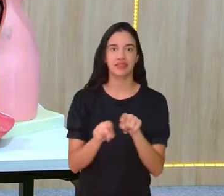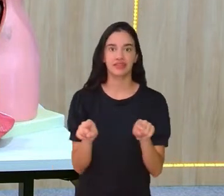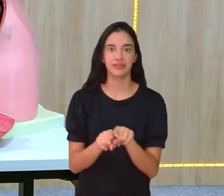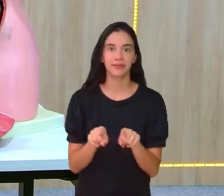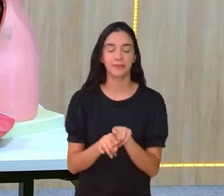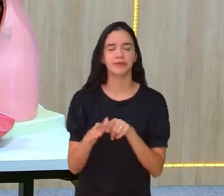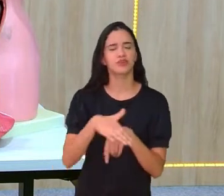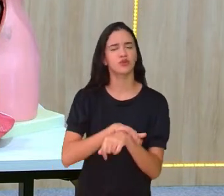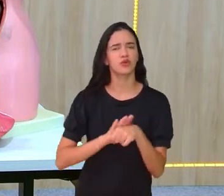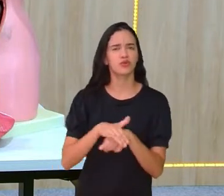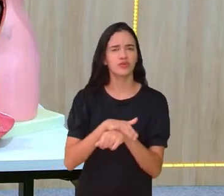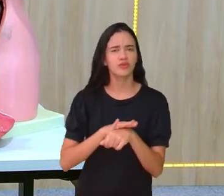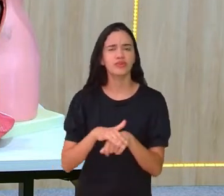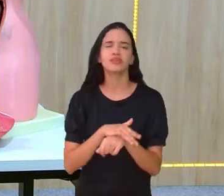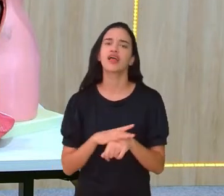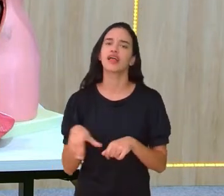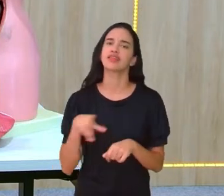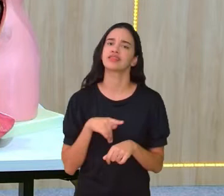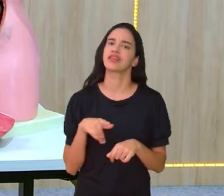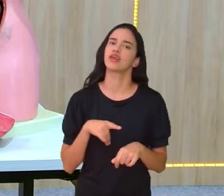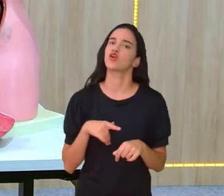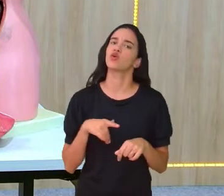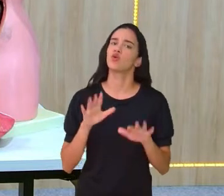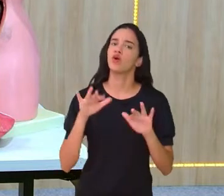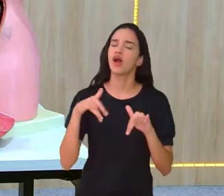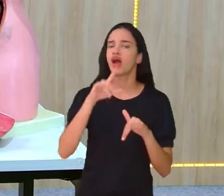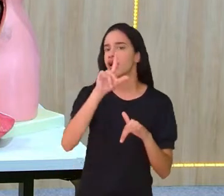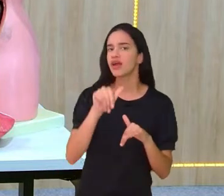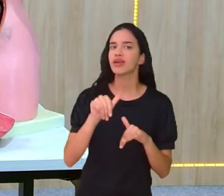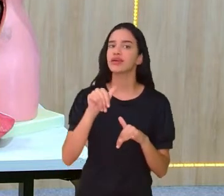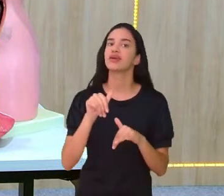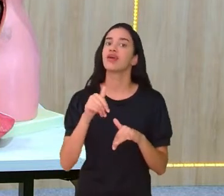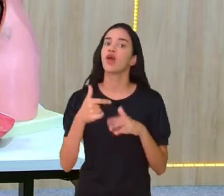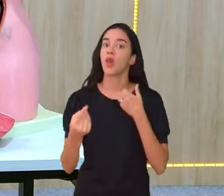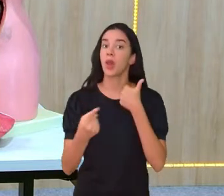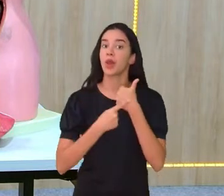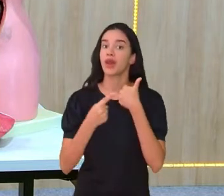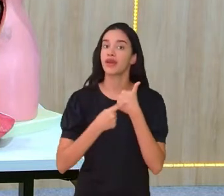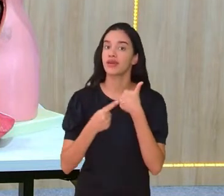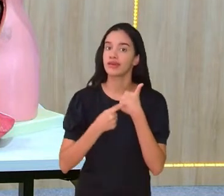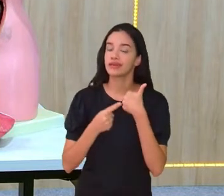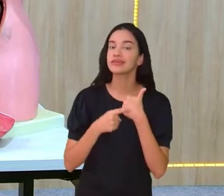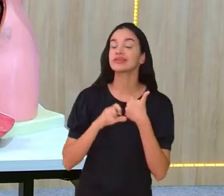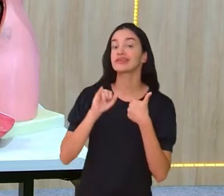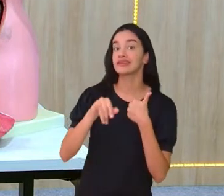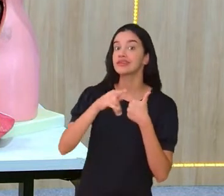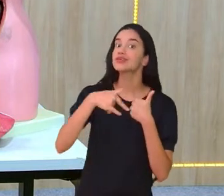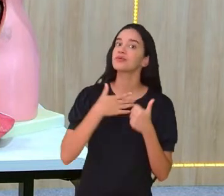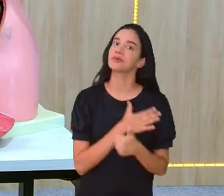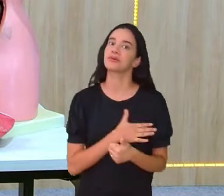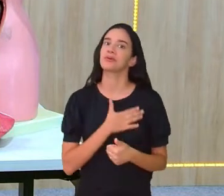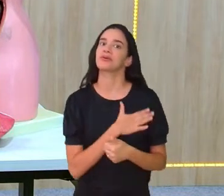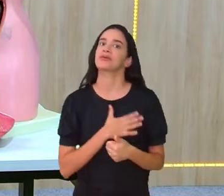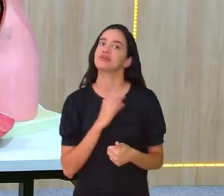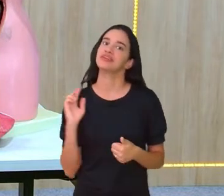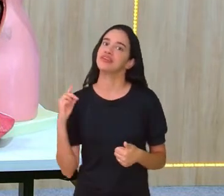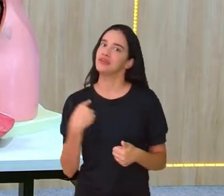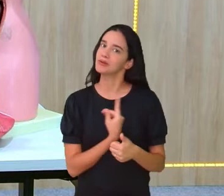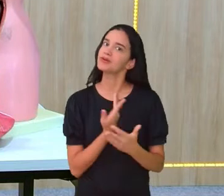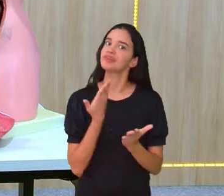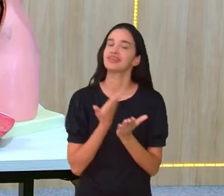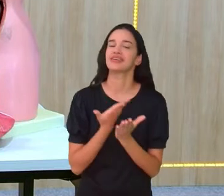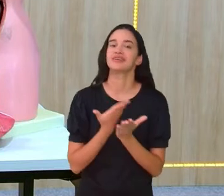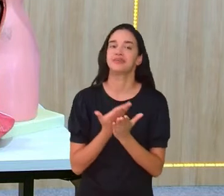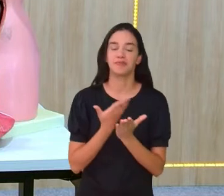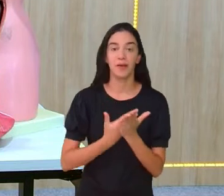de conversar, também tem um lugarzinho para vocês darem aquele like dizendo que se estão gostando das nossas aulas. Então, esses